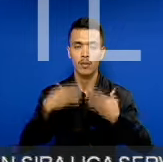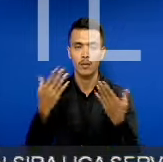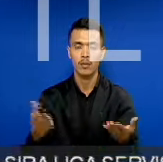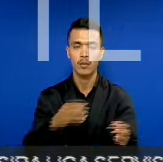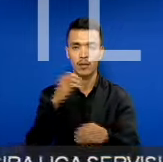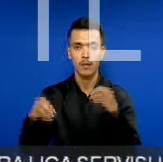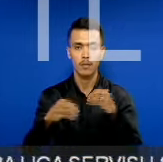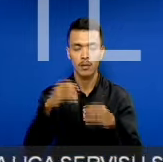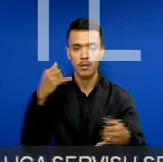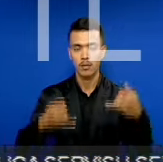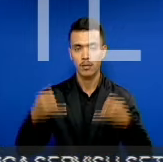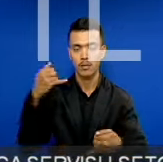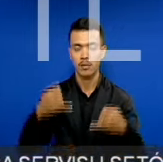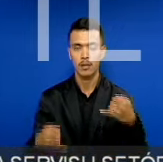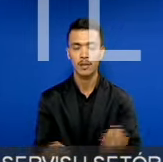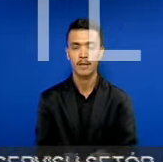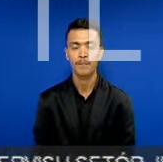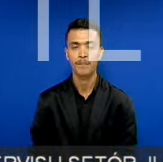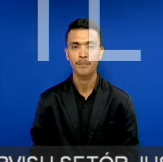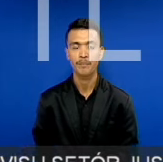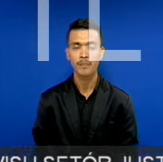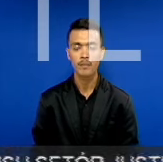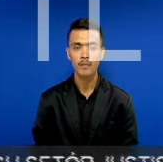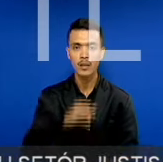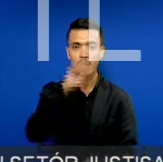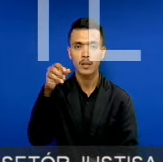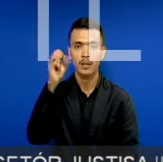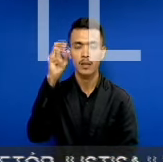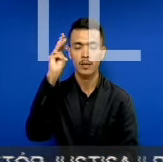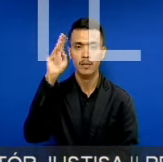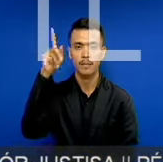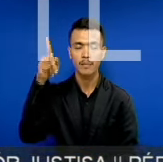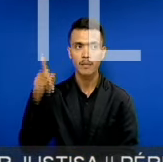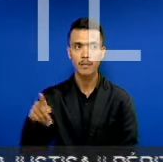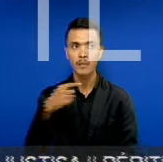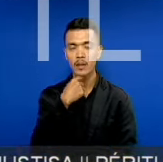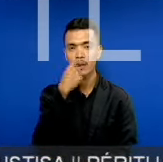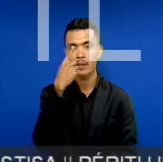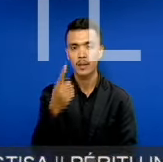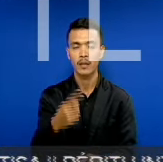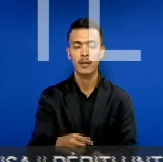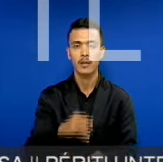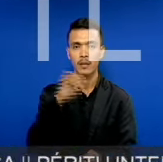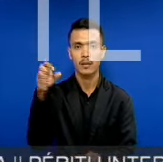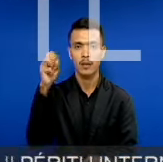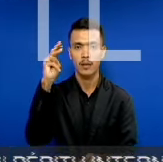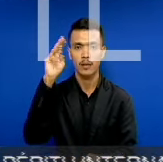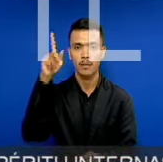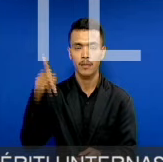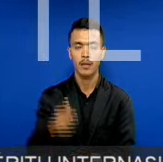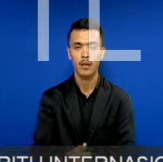justiça. Coordenadora Unidade Pesquisa Legal ZSMP Flora Soriano Menezes Ateden. ZSMP apoia o